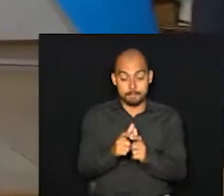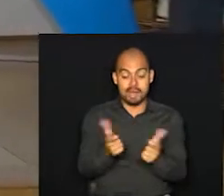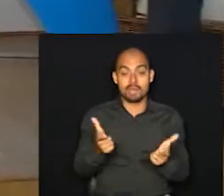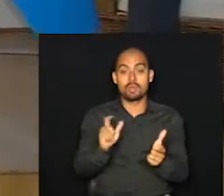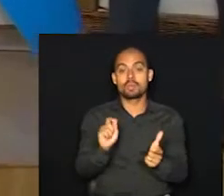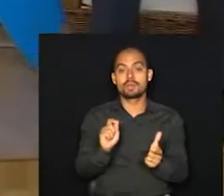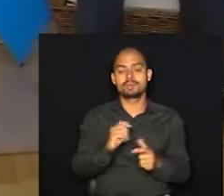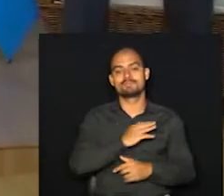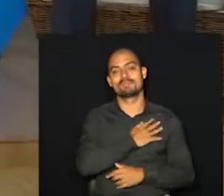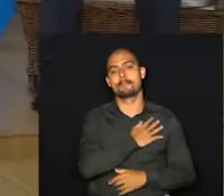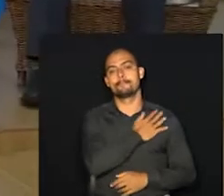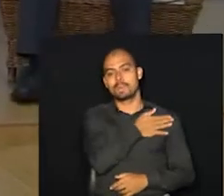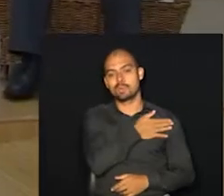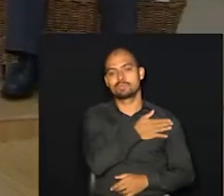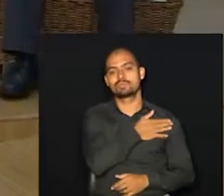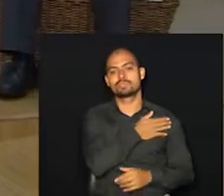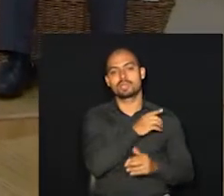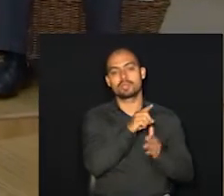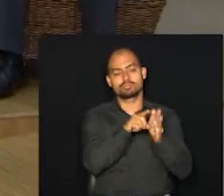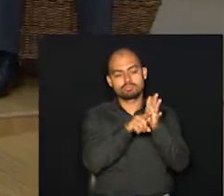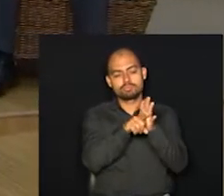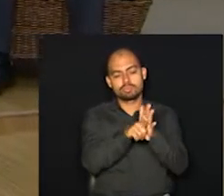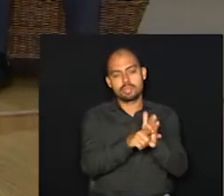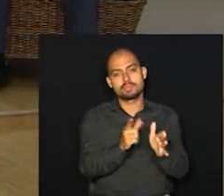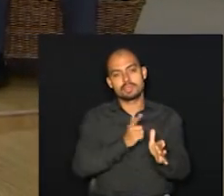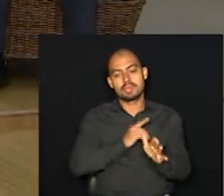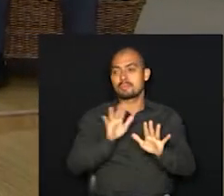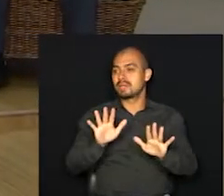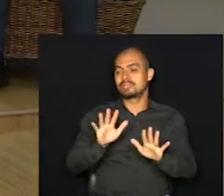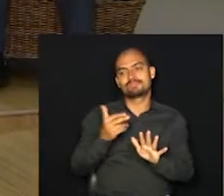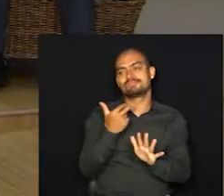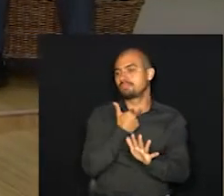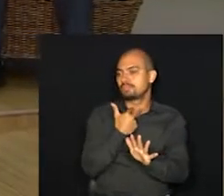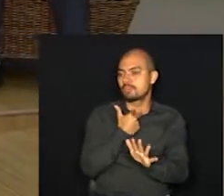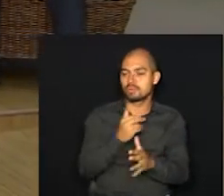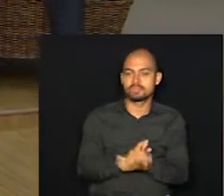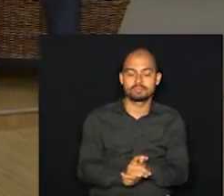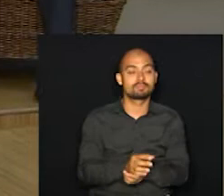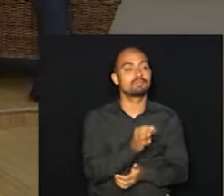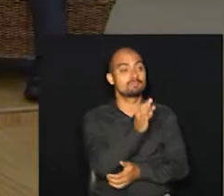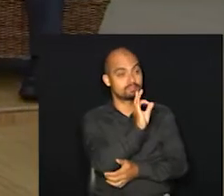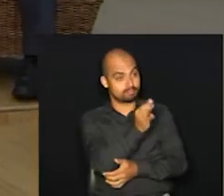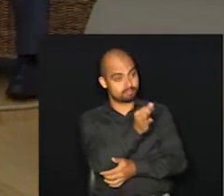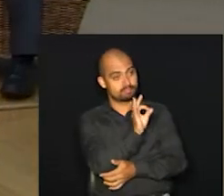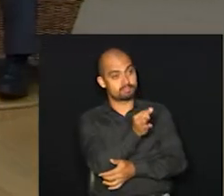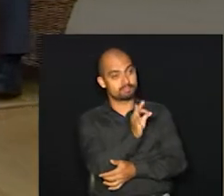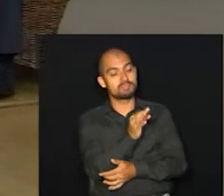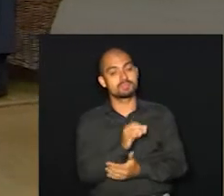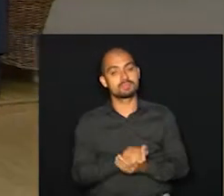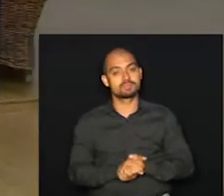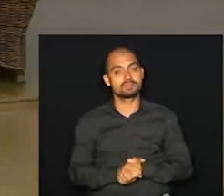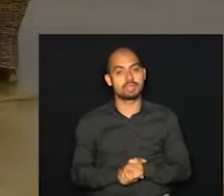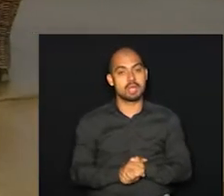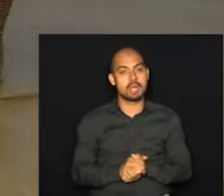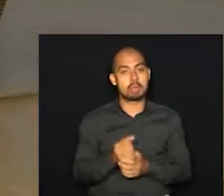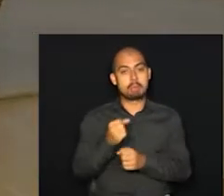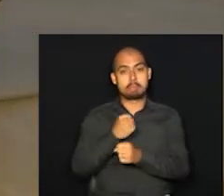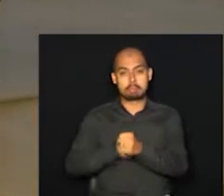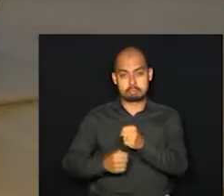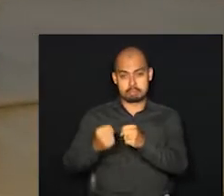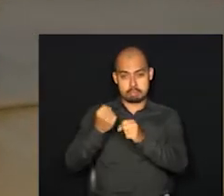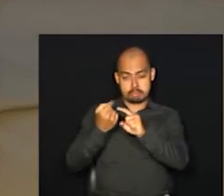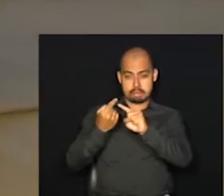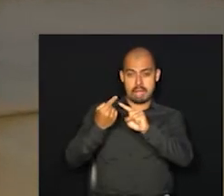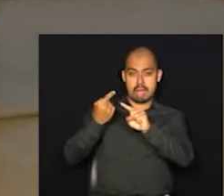preconceito com relação a esse tipo de exame. O que não pode mais acontecer, né, doutor? Não tenha dúvida. No passado, a